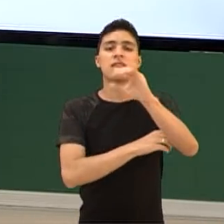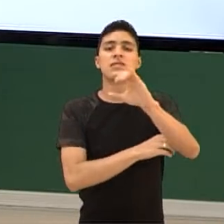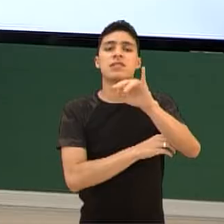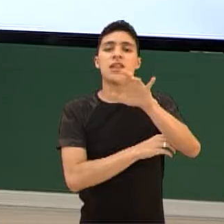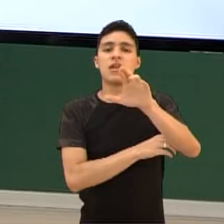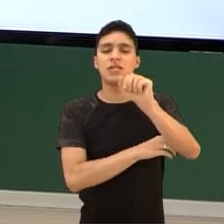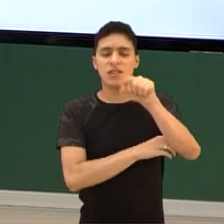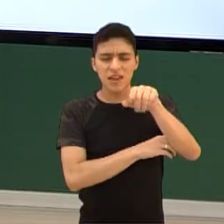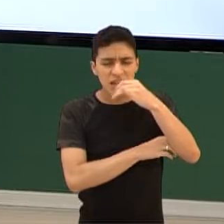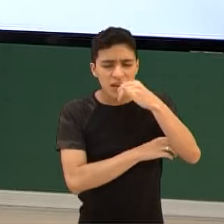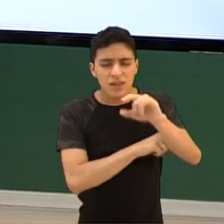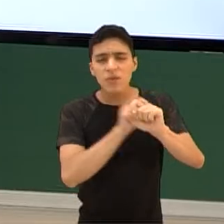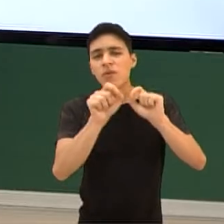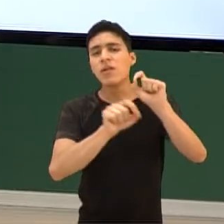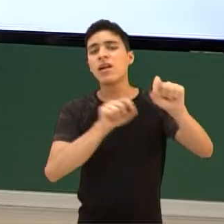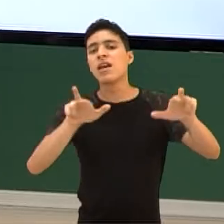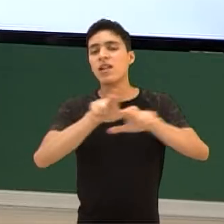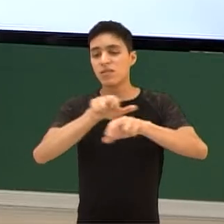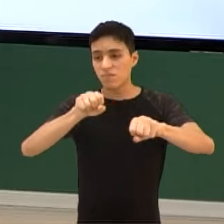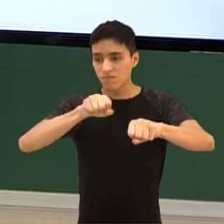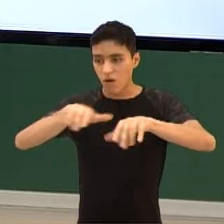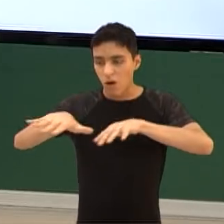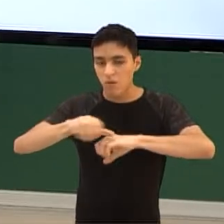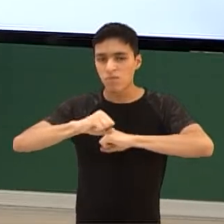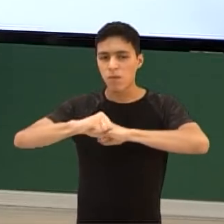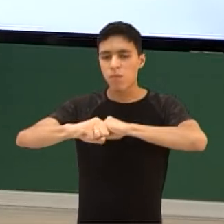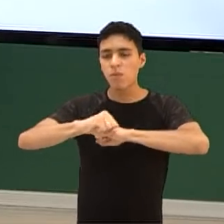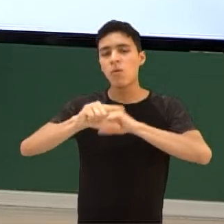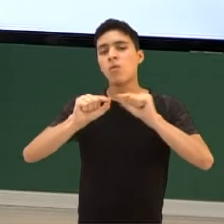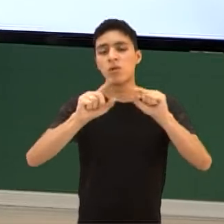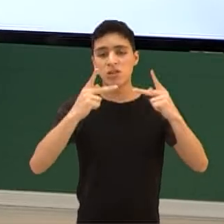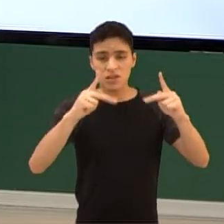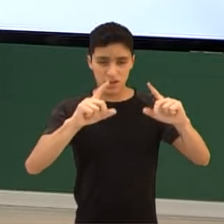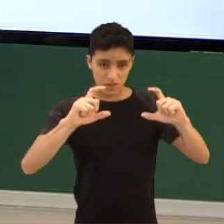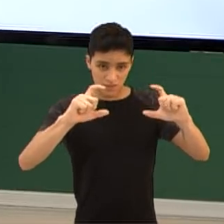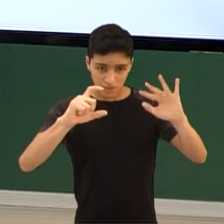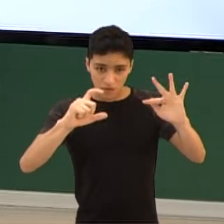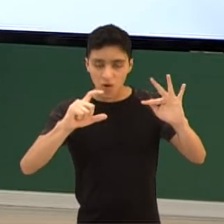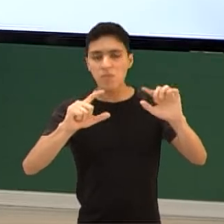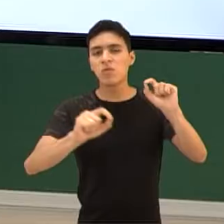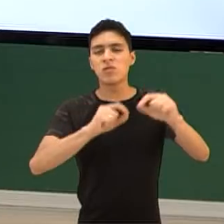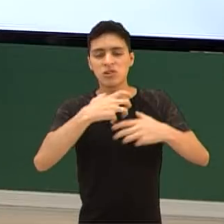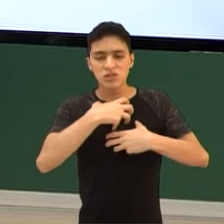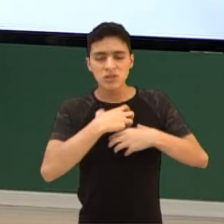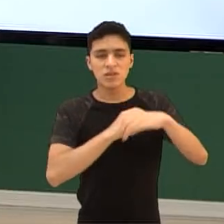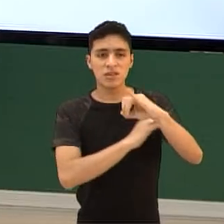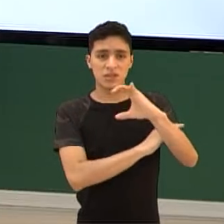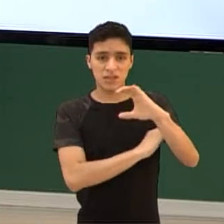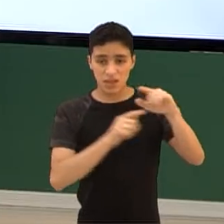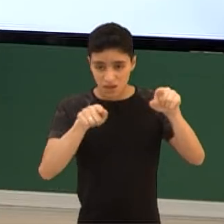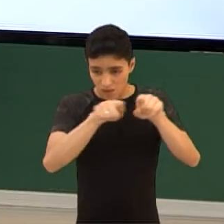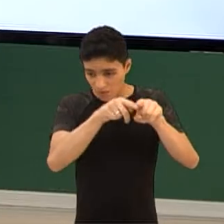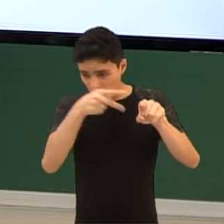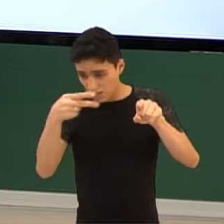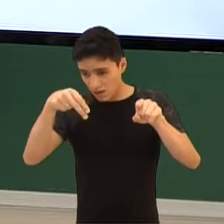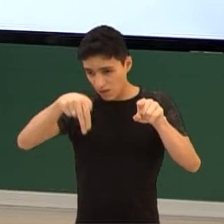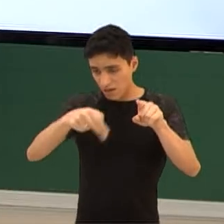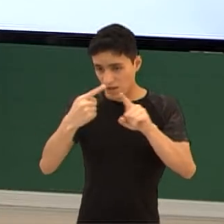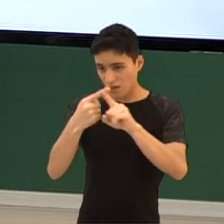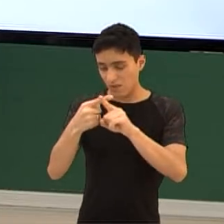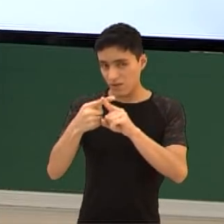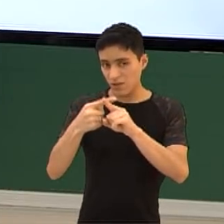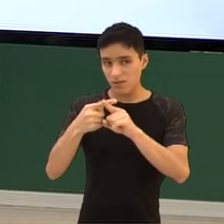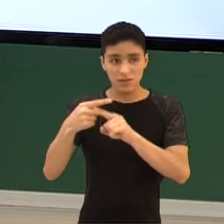energia relacionada ao movimento, em que sua fórmula de EC é igual a m vezes